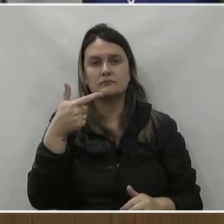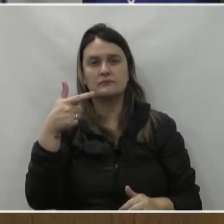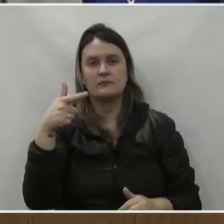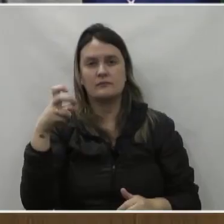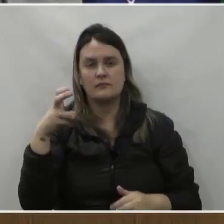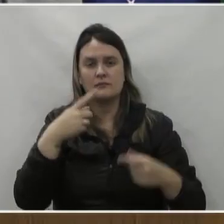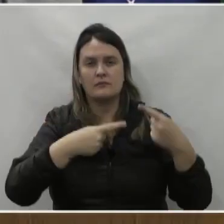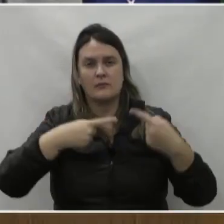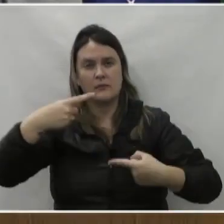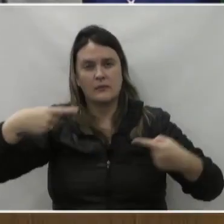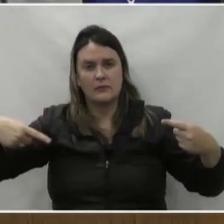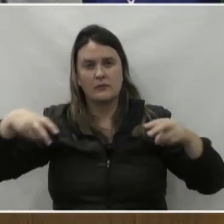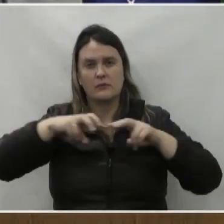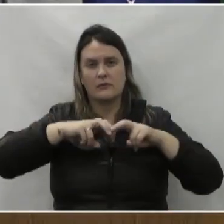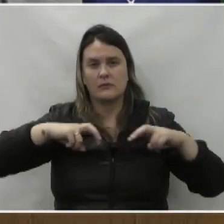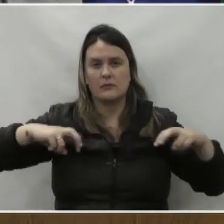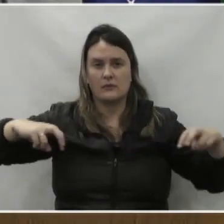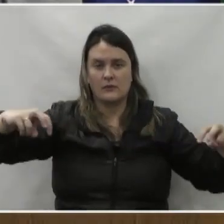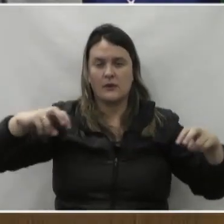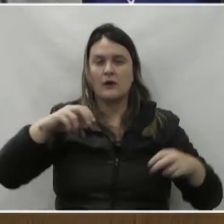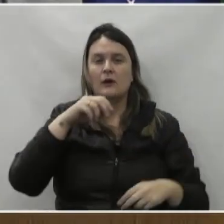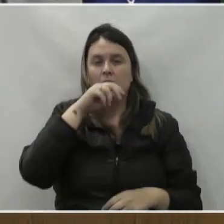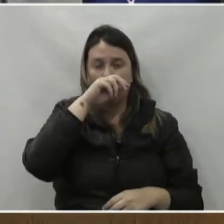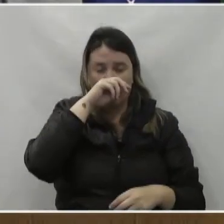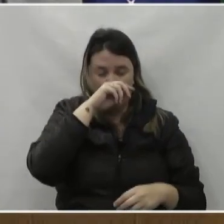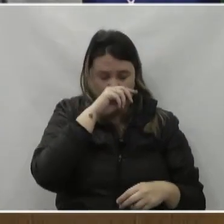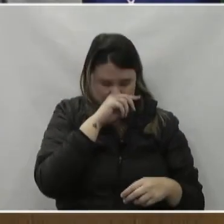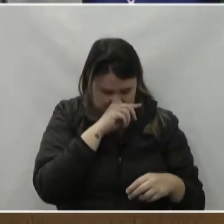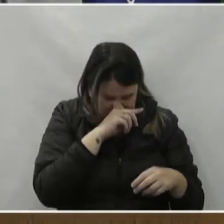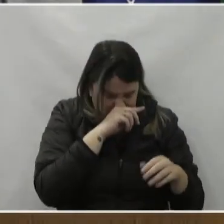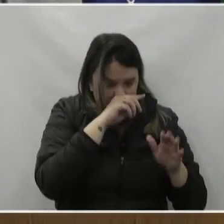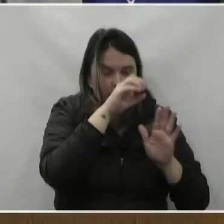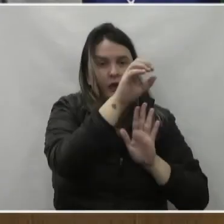34/2025 para apreciação do plenário. Ofício